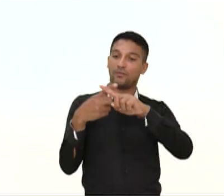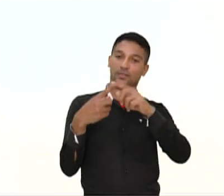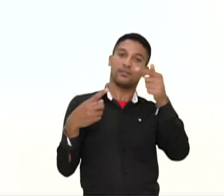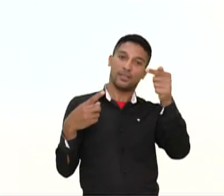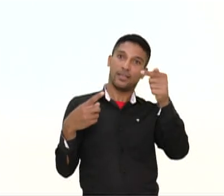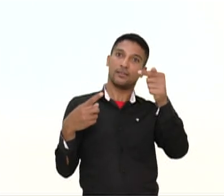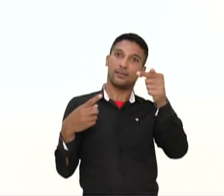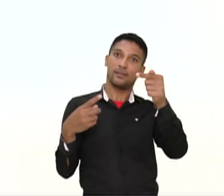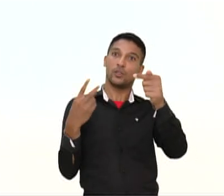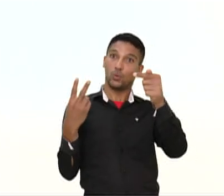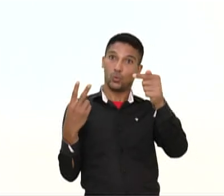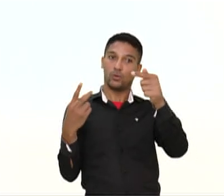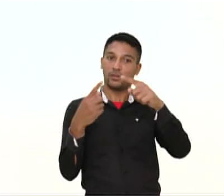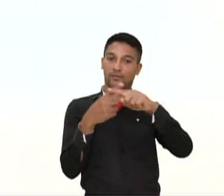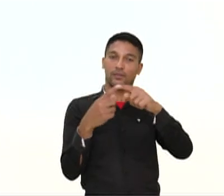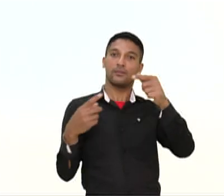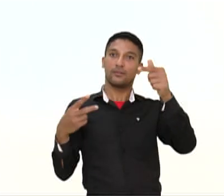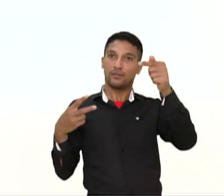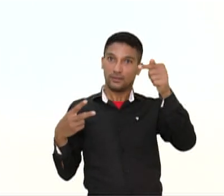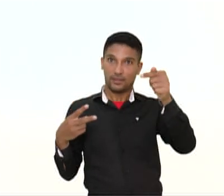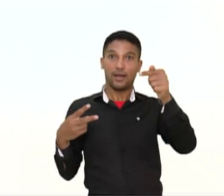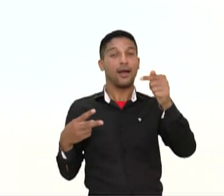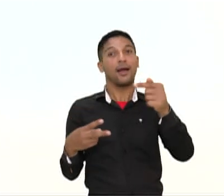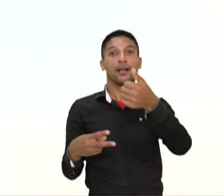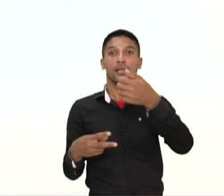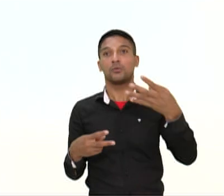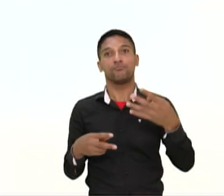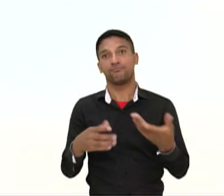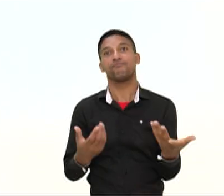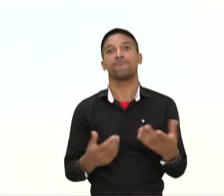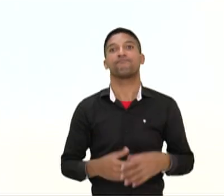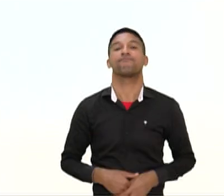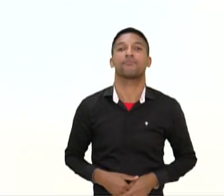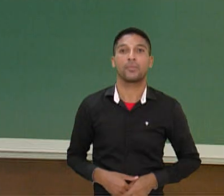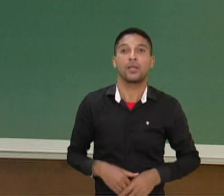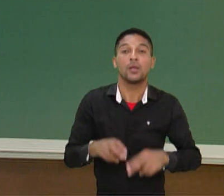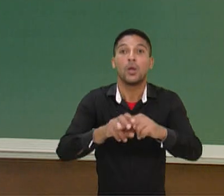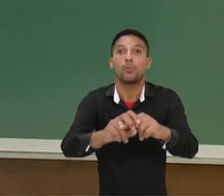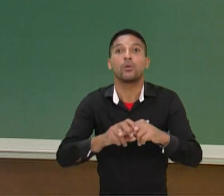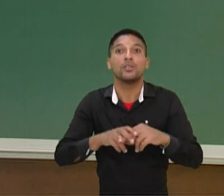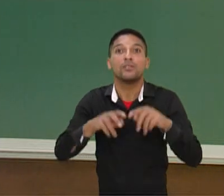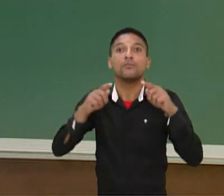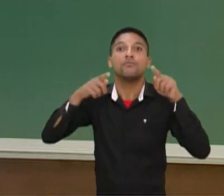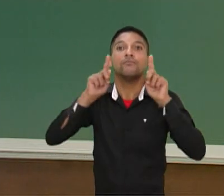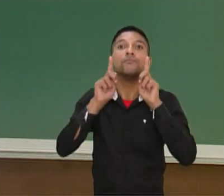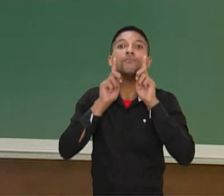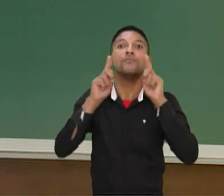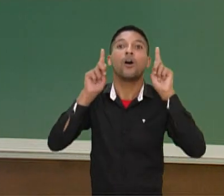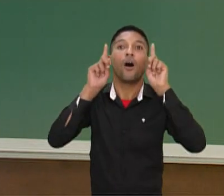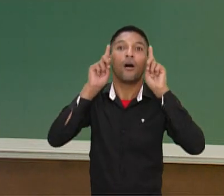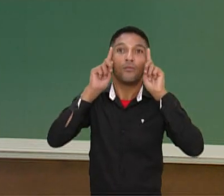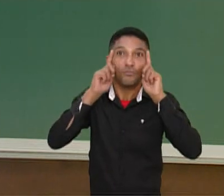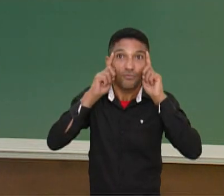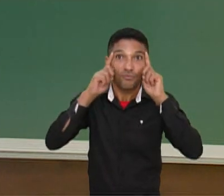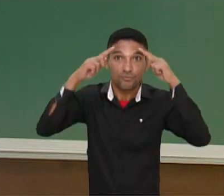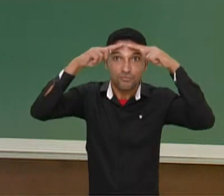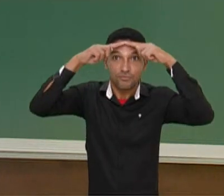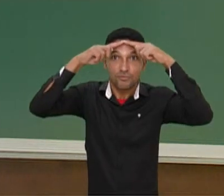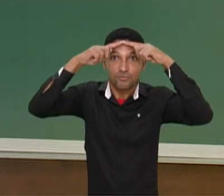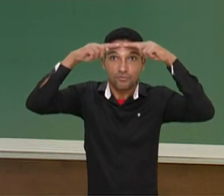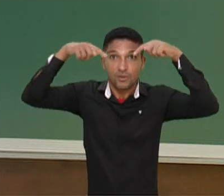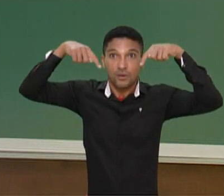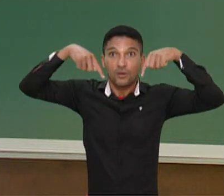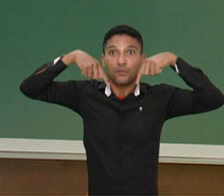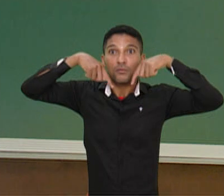um heptágono. Se você conseguir desenhar e fazer as diagonais, você vai ver que vai dar uma estrela bem linda de 7